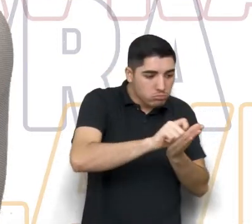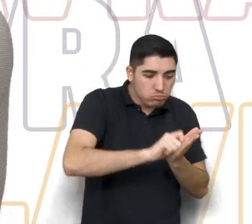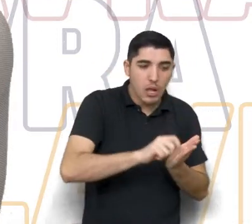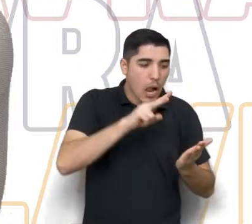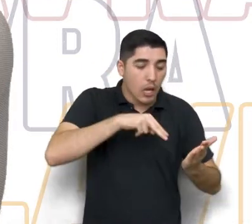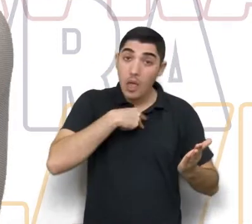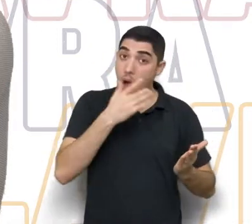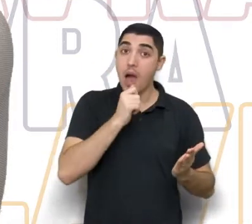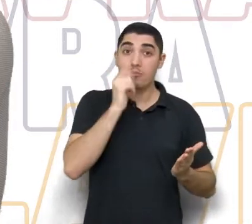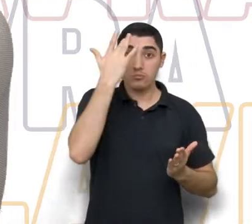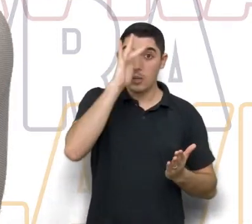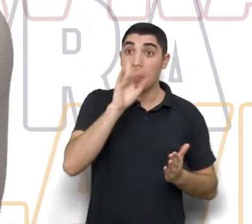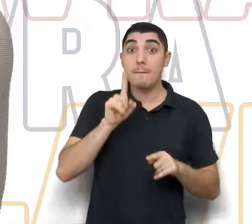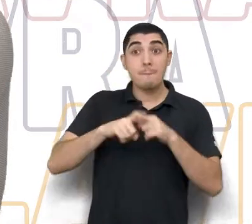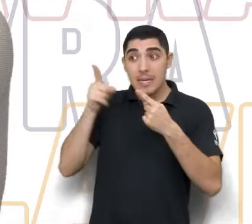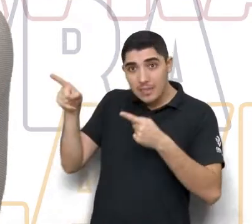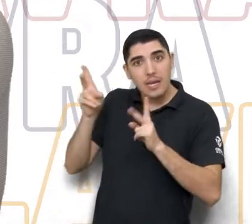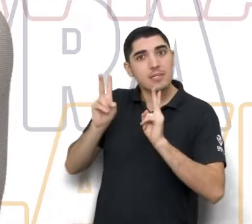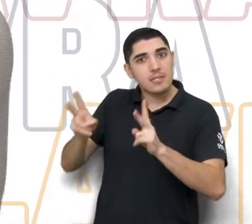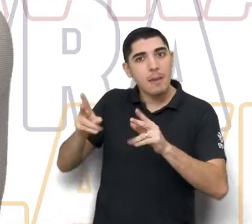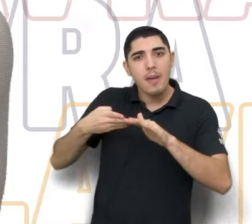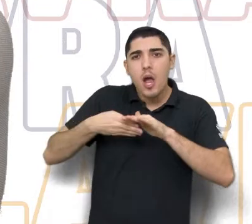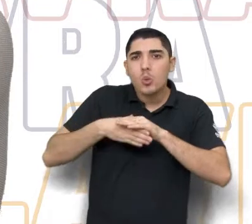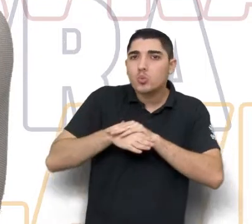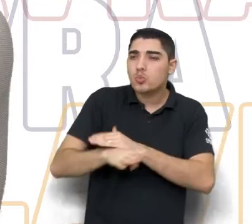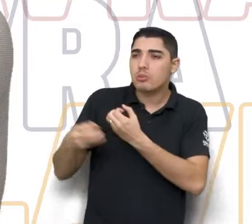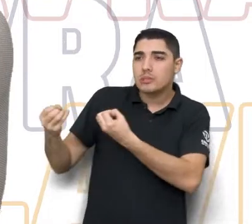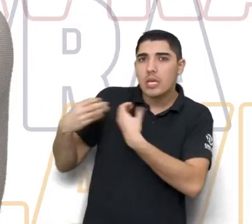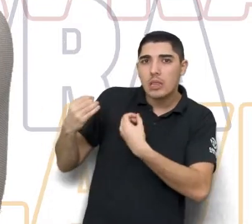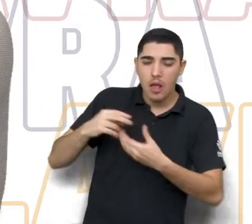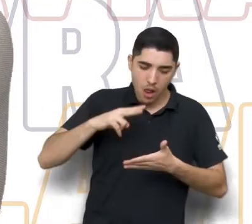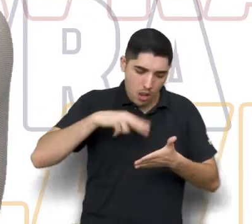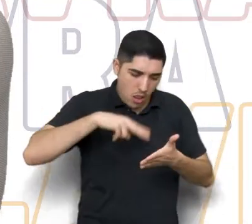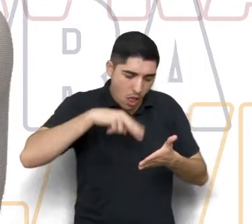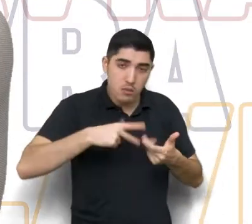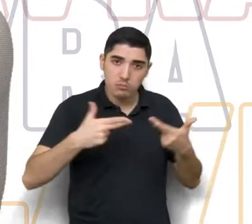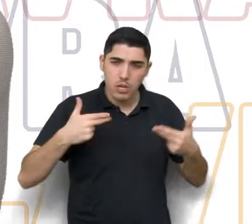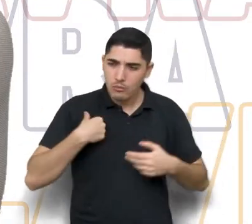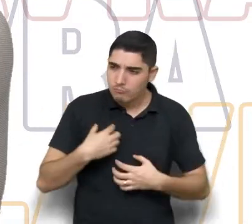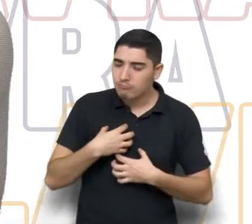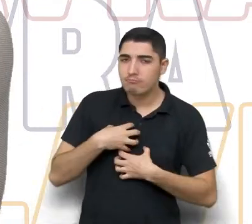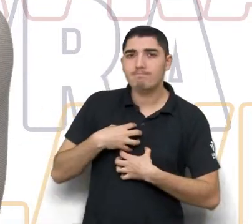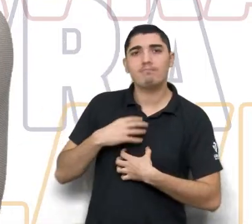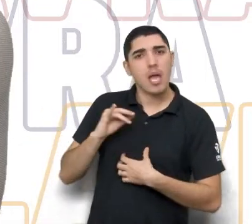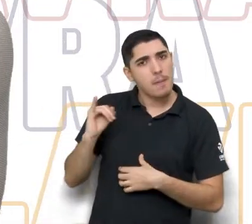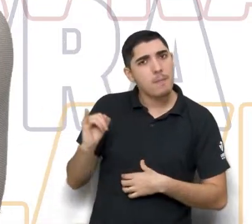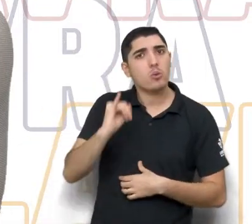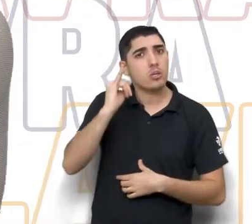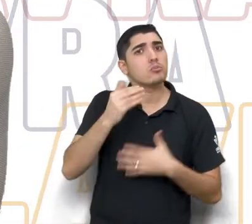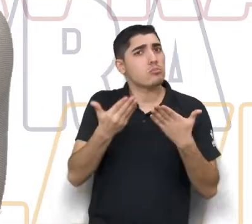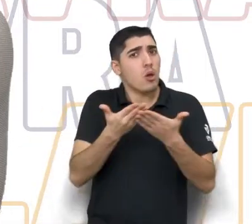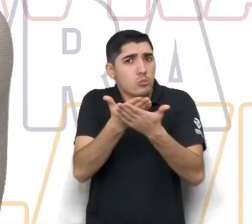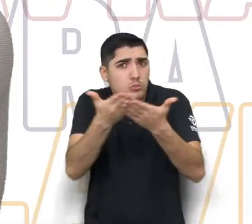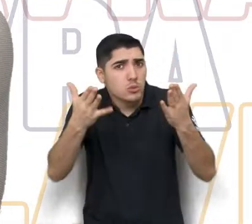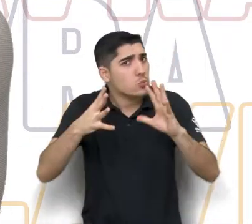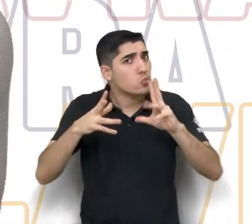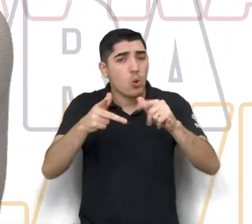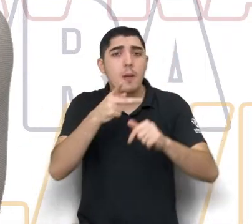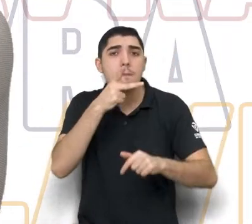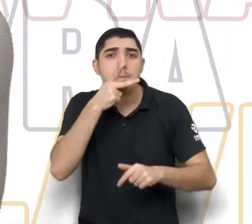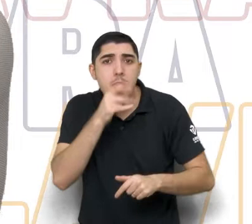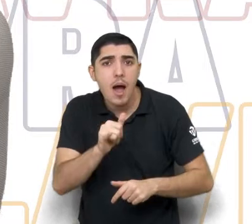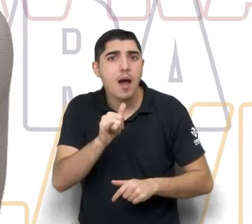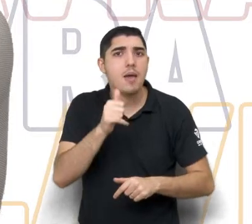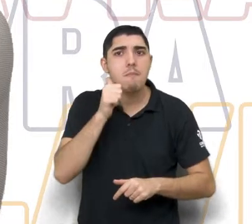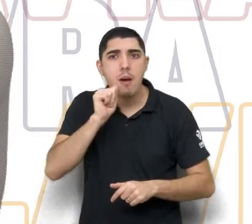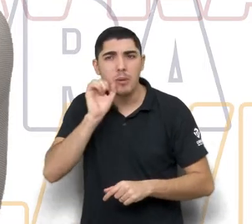e ela tinha o hábito de fazer leitura. E eu acho isso extremamente importante, né? Eu acho que todas as pessoas, não apenas as mães, os